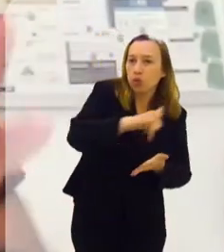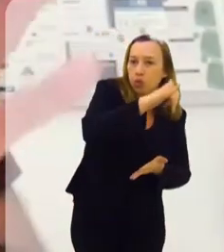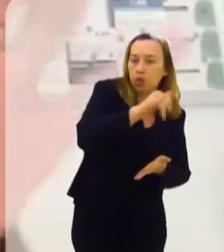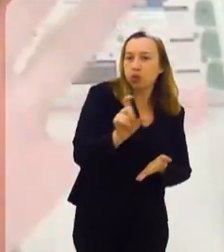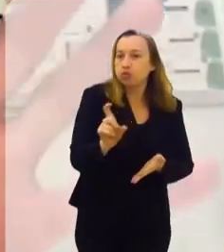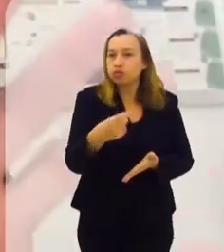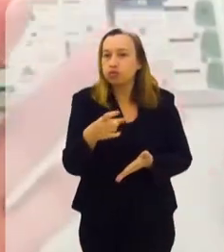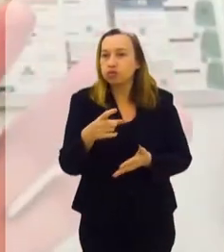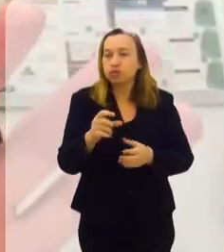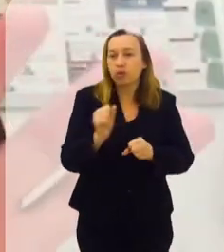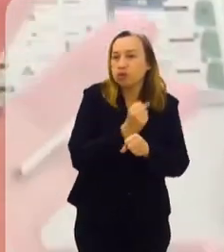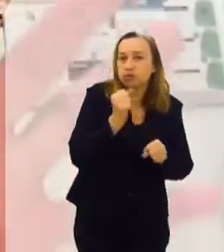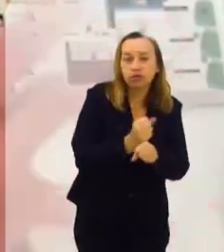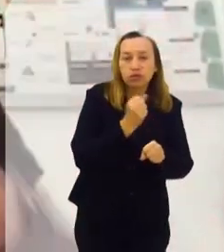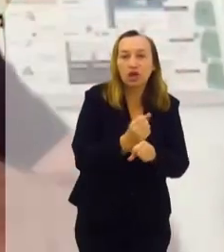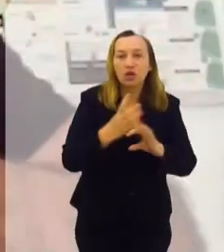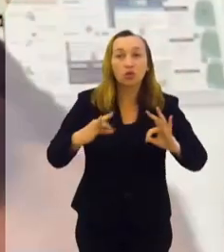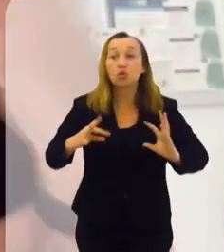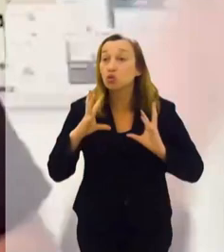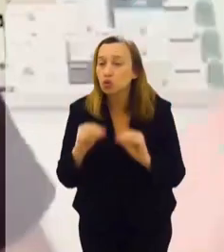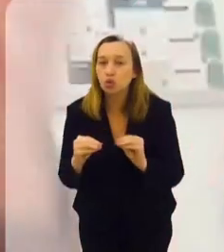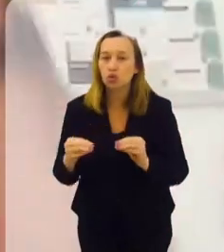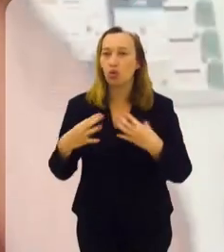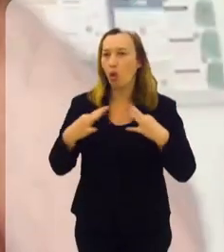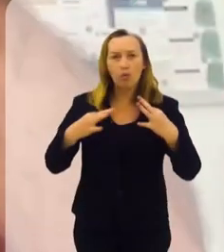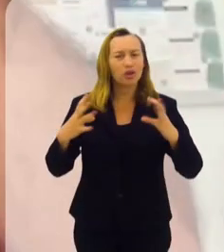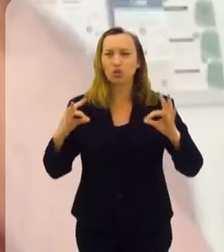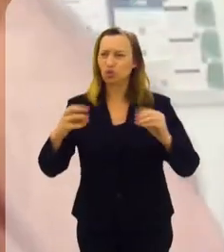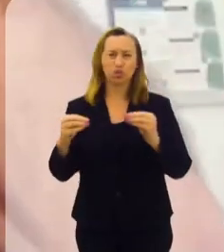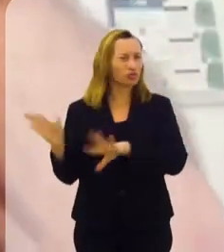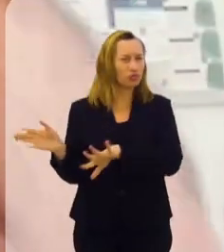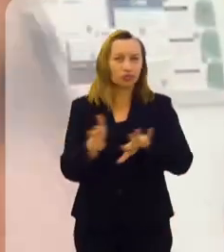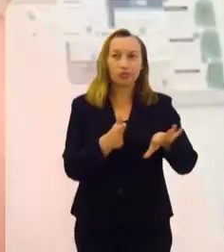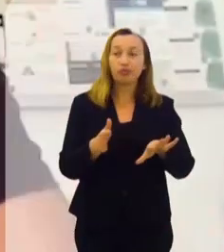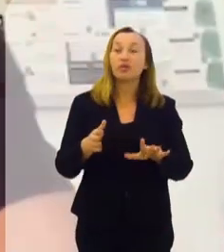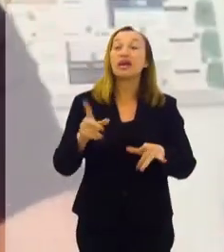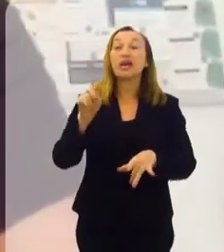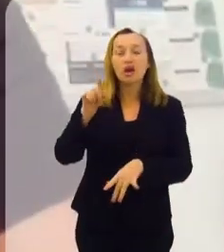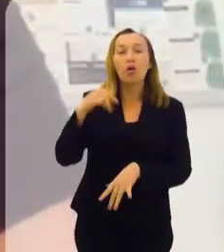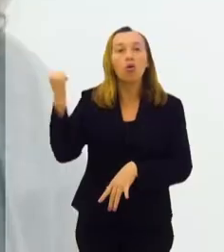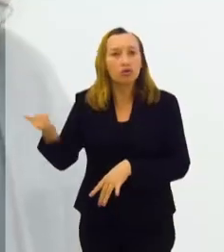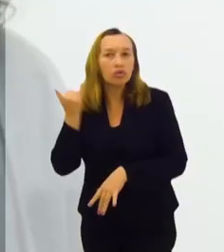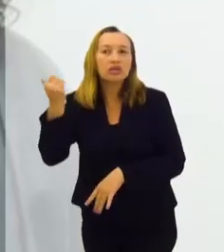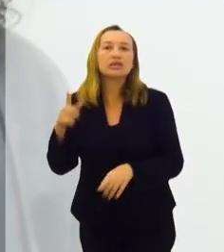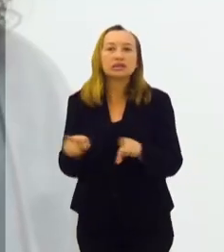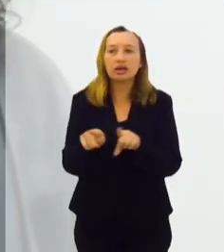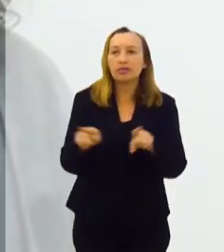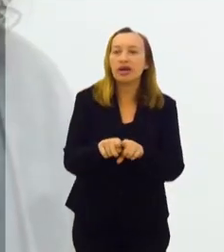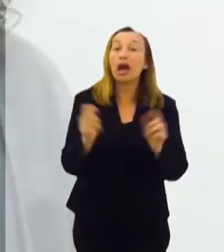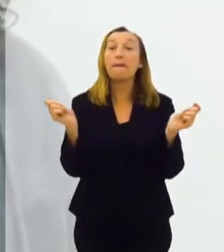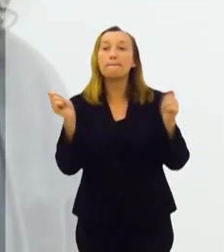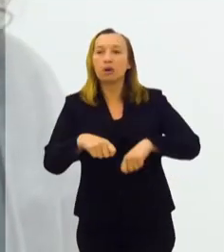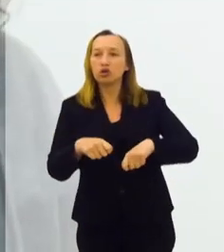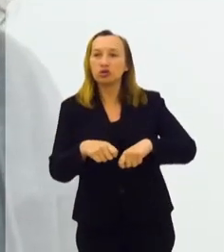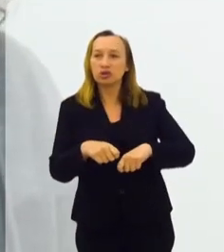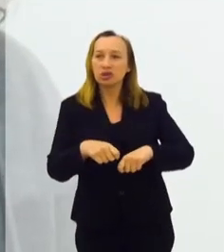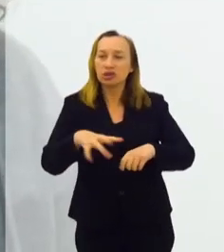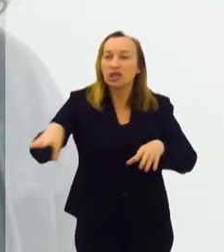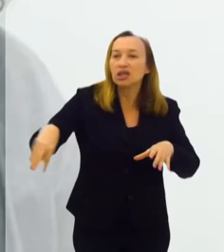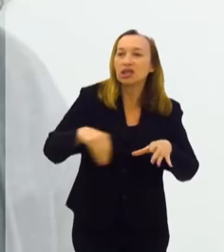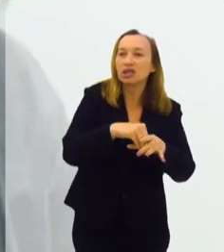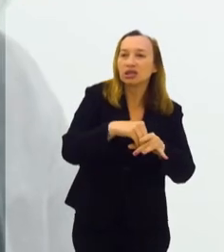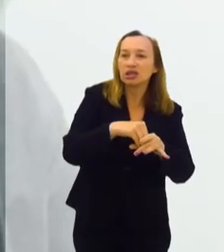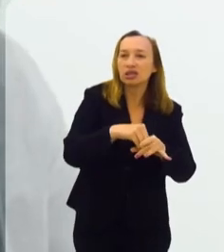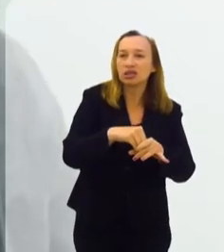passagem aérea, a construção civil, enfim, figurino, por aí vai. E tem um ponto importante, né, que é justamente a possibilidade